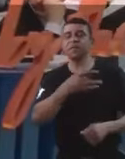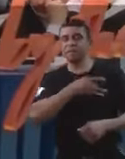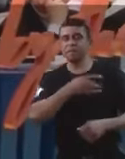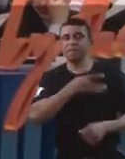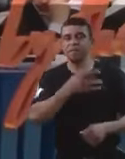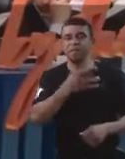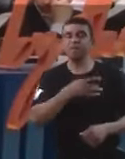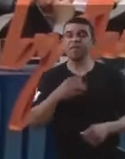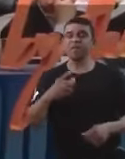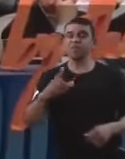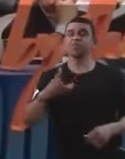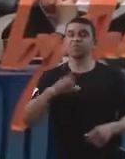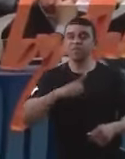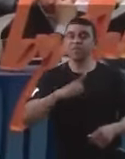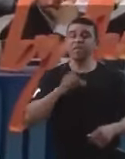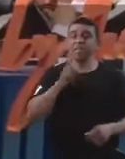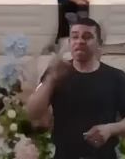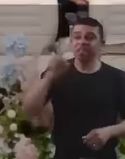no inferno.